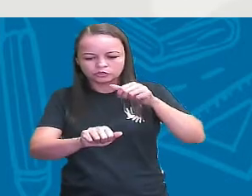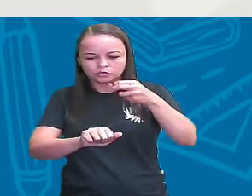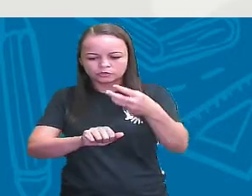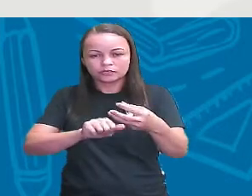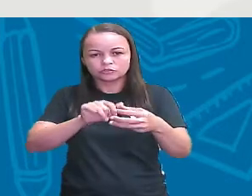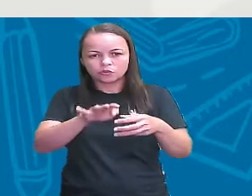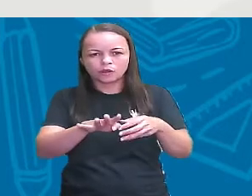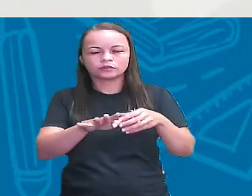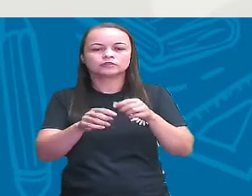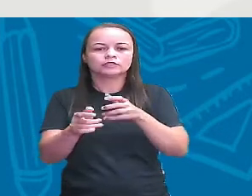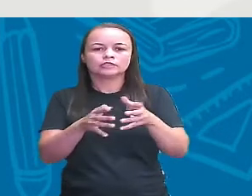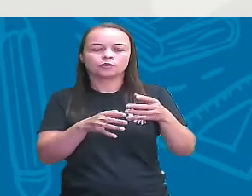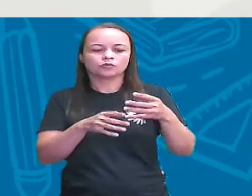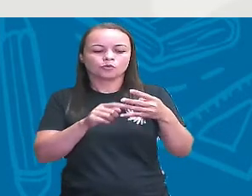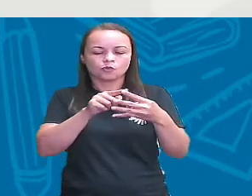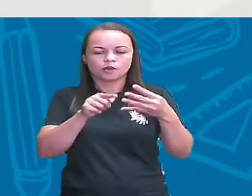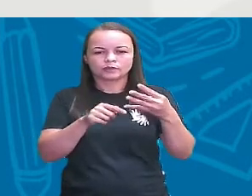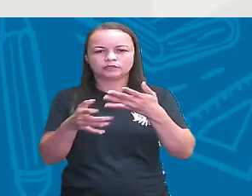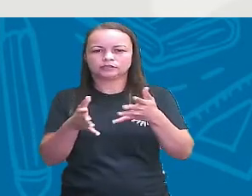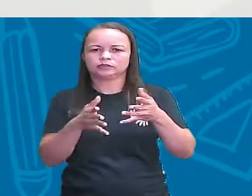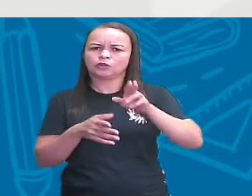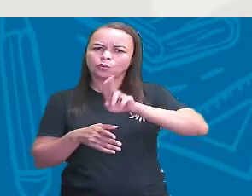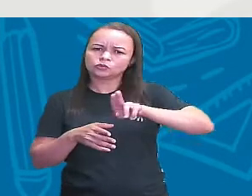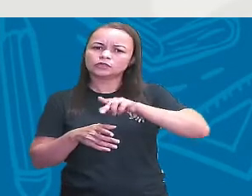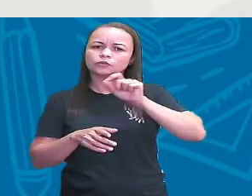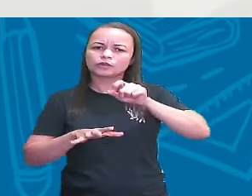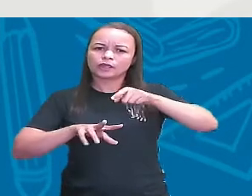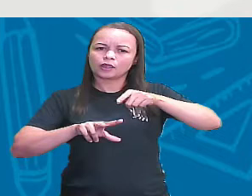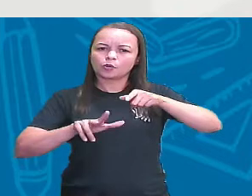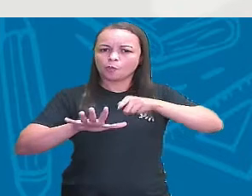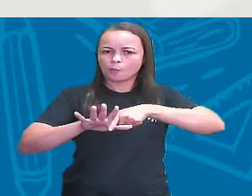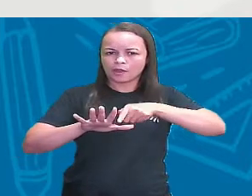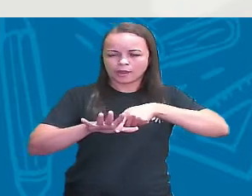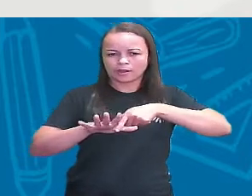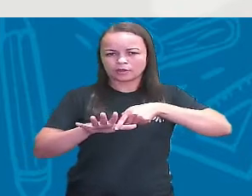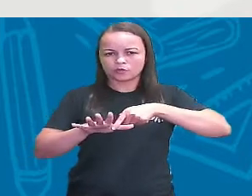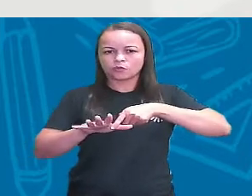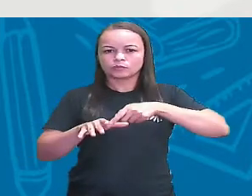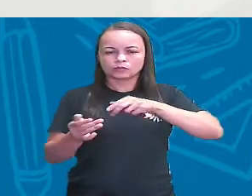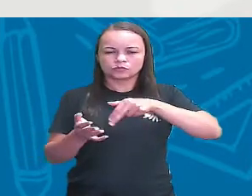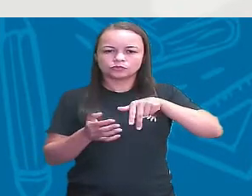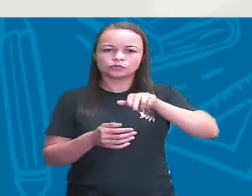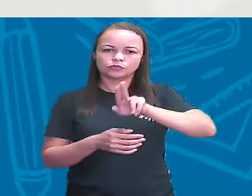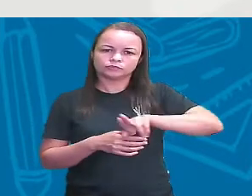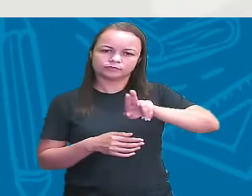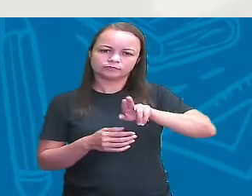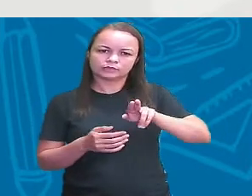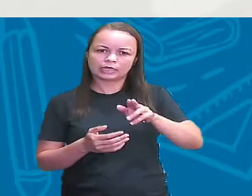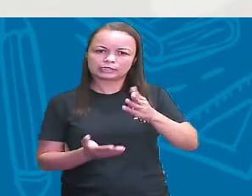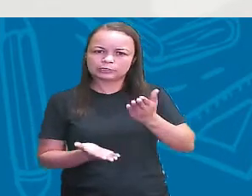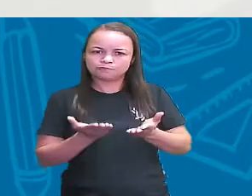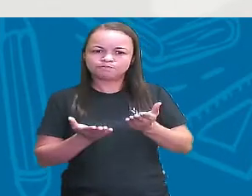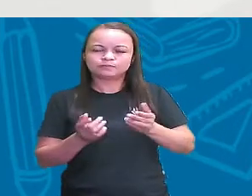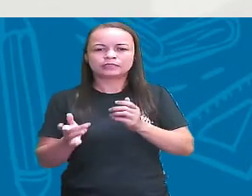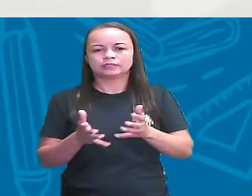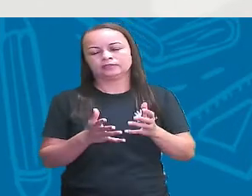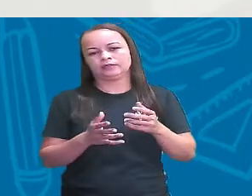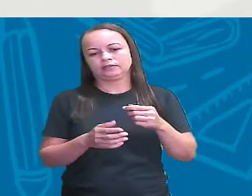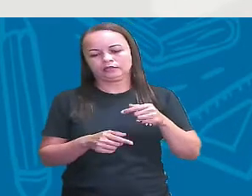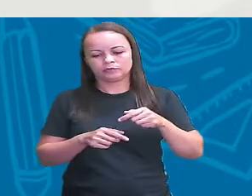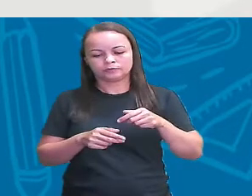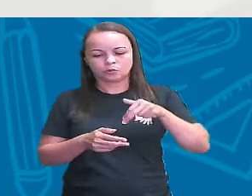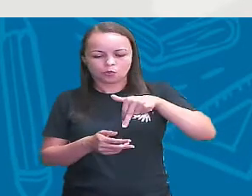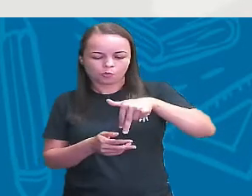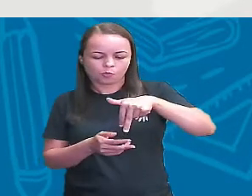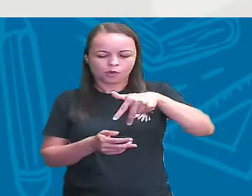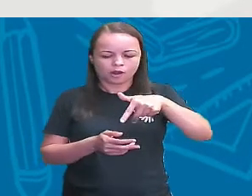nosso pé como uma unidade de medida. Agora, essa unidade de medida que eu fiz com o meu pé,